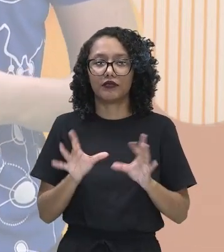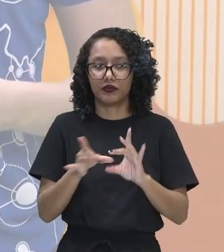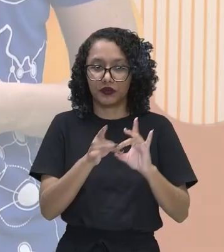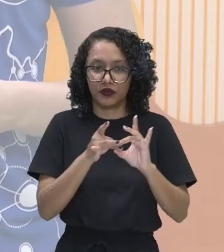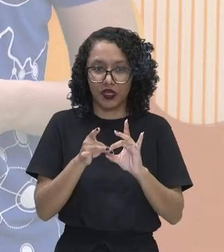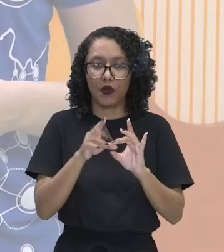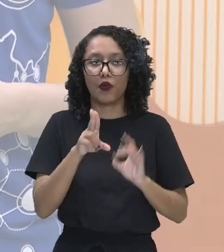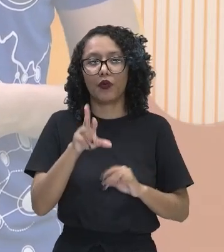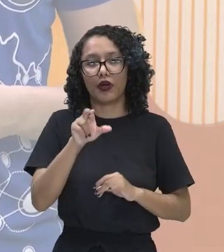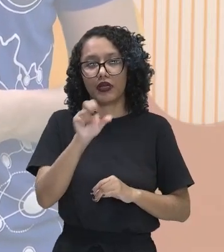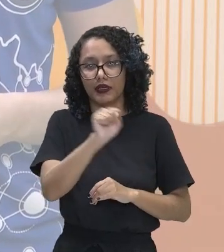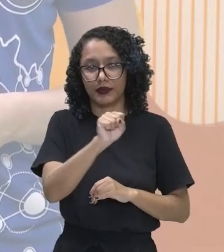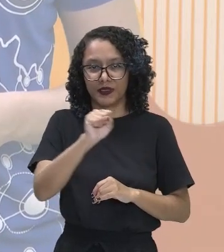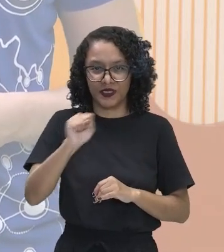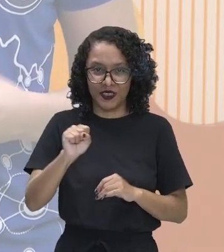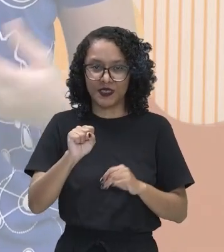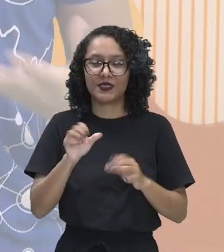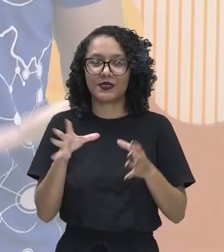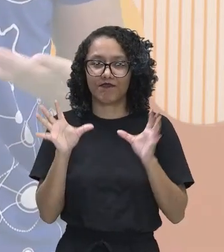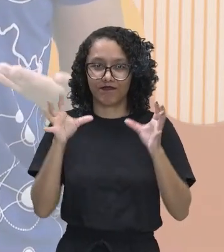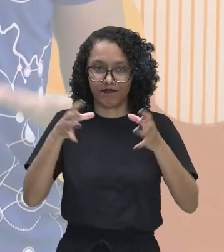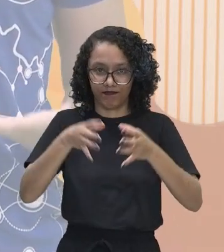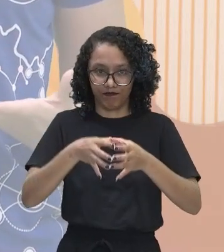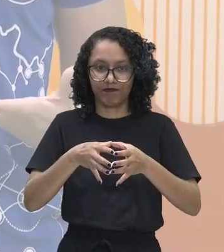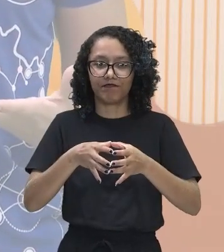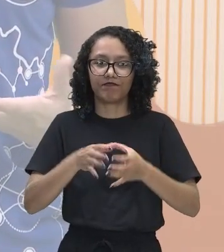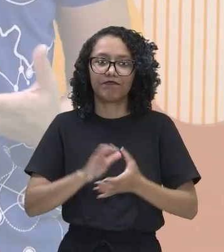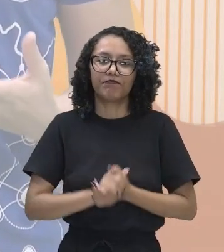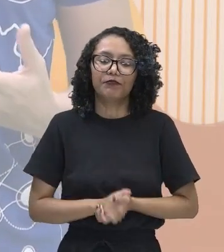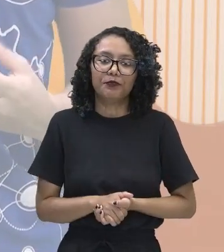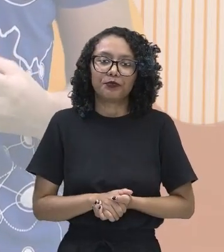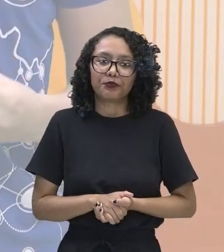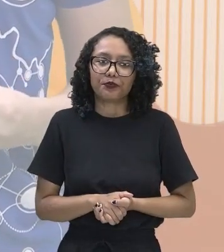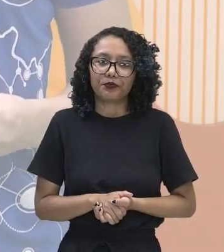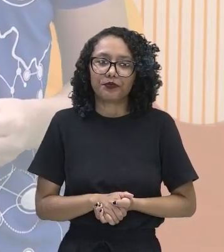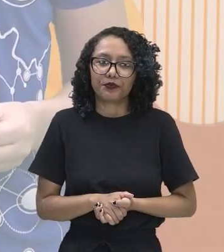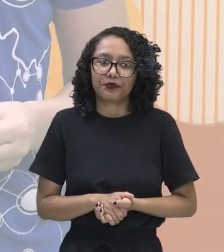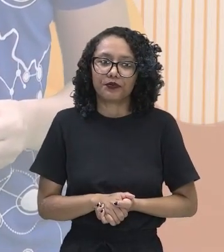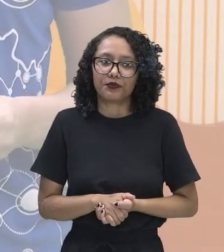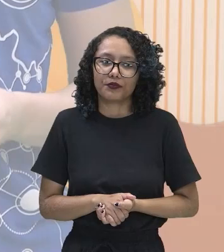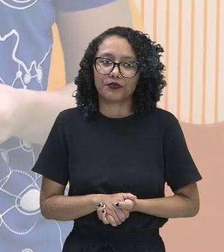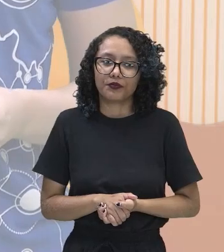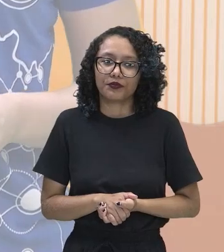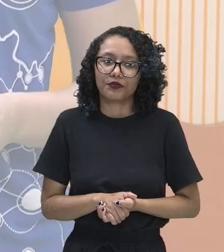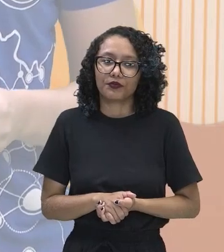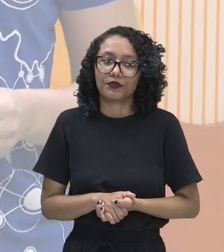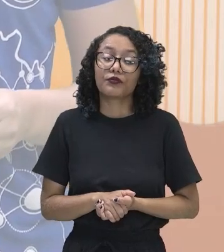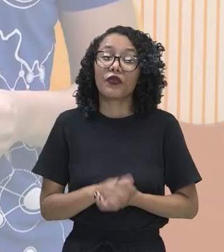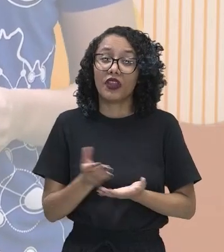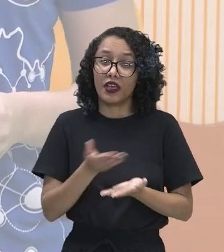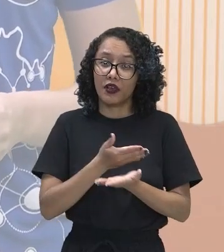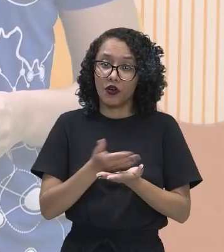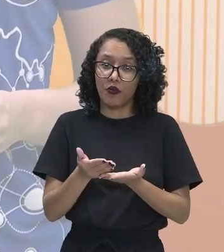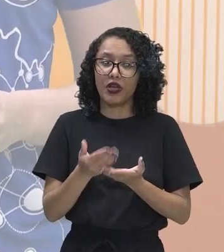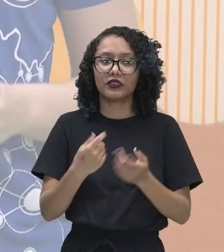Repúblicas Socialistas Soviéticas, a União Soviética, e a implementação